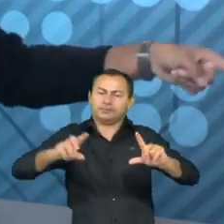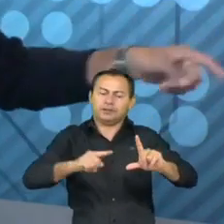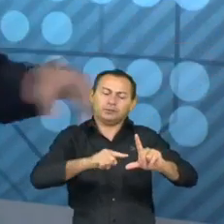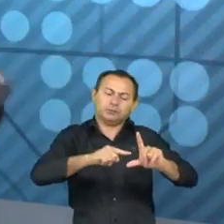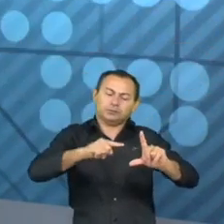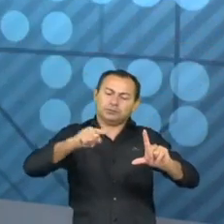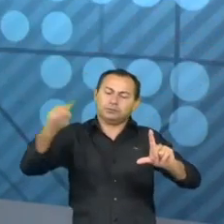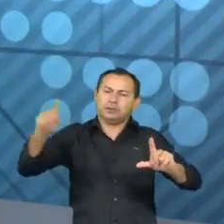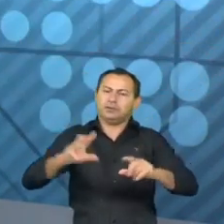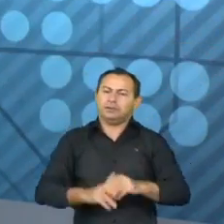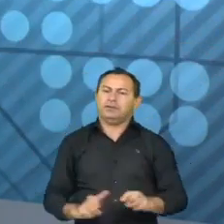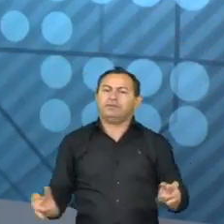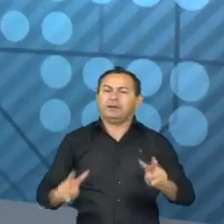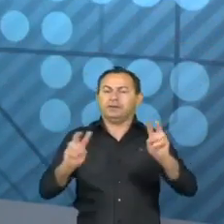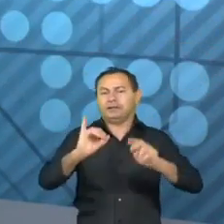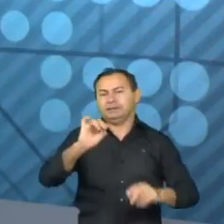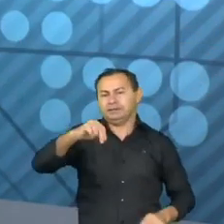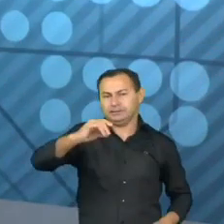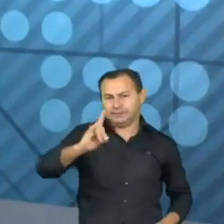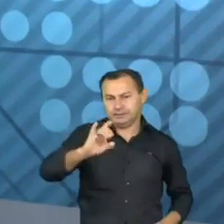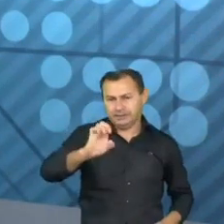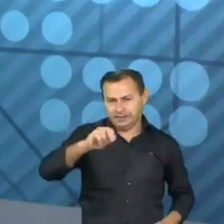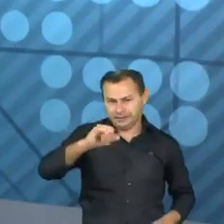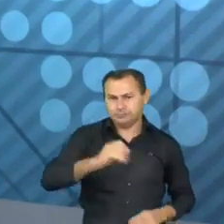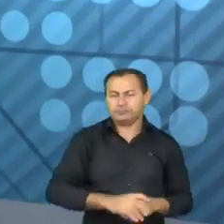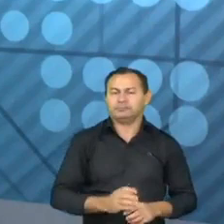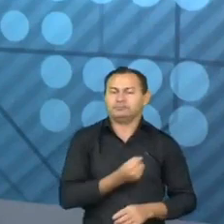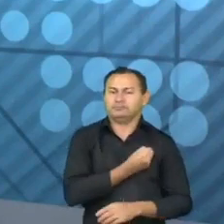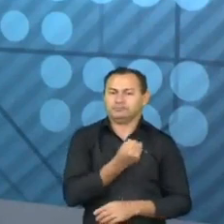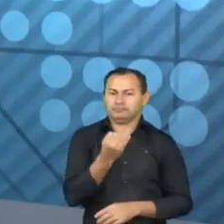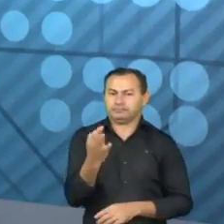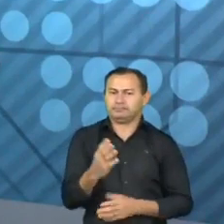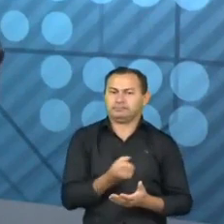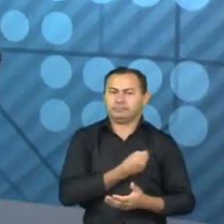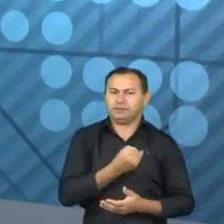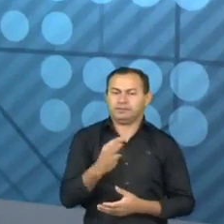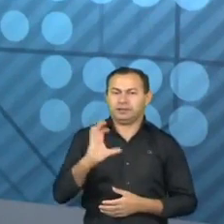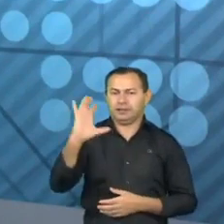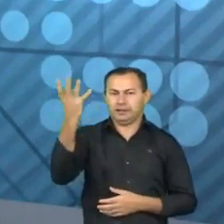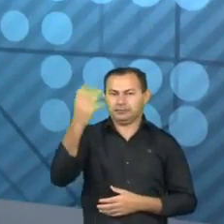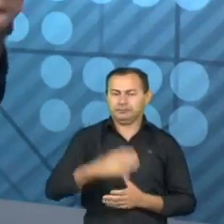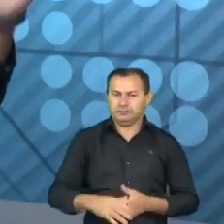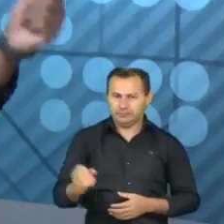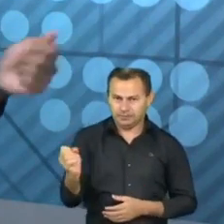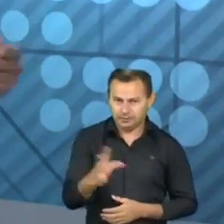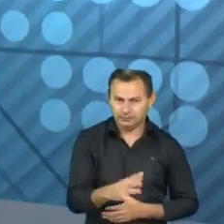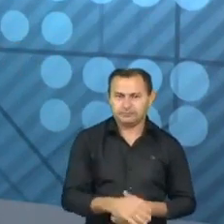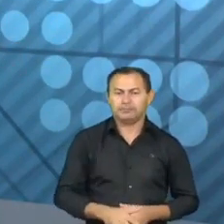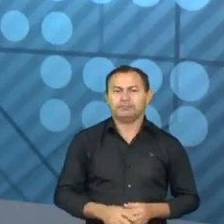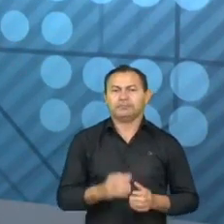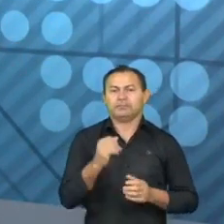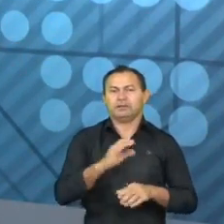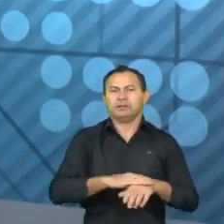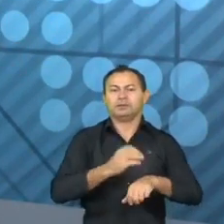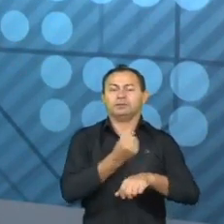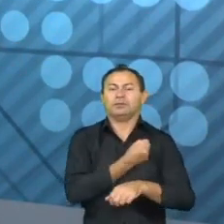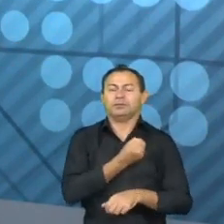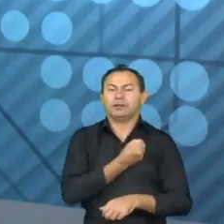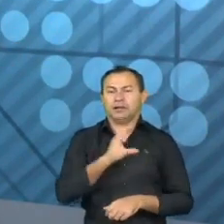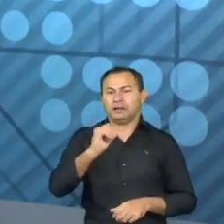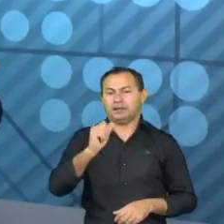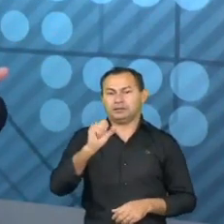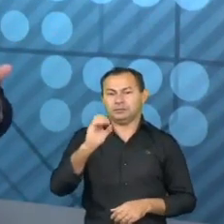de incidência. Ela mede a intensidade dessa doença, número de casos novos. E a partir desse número de